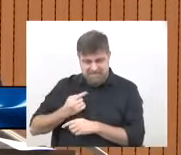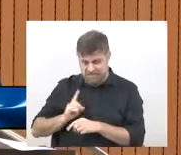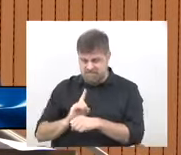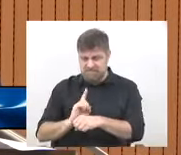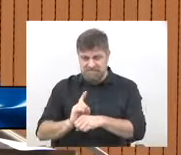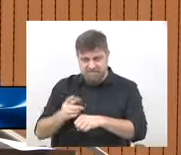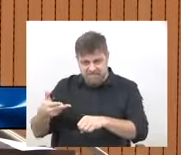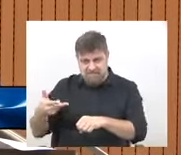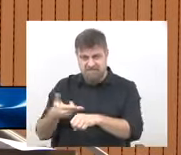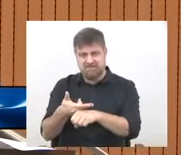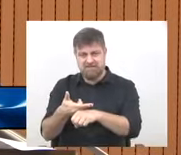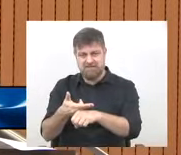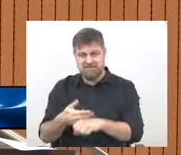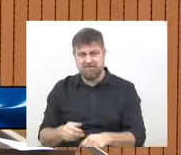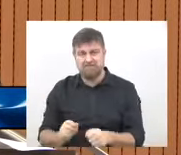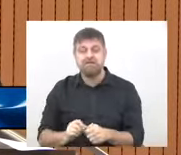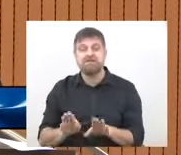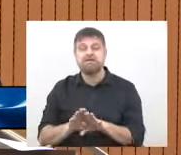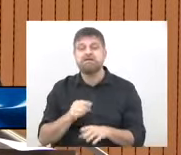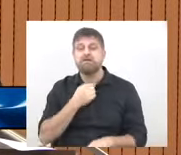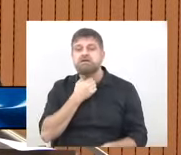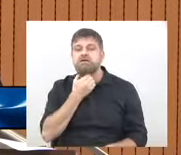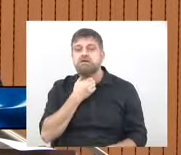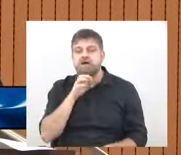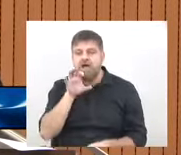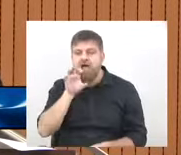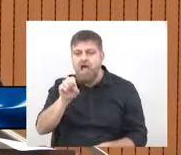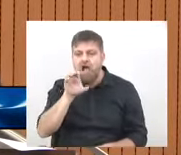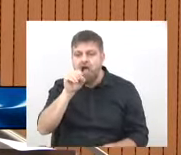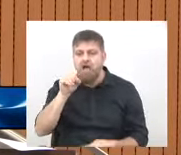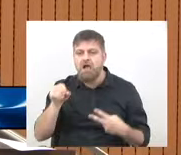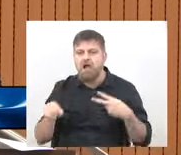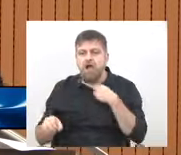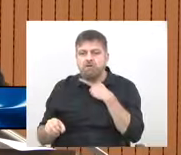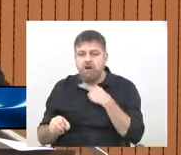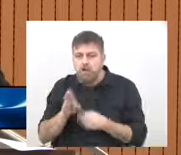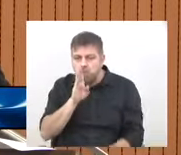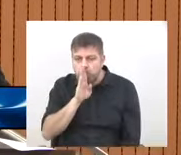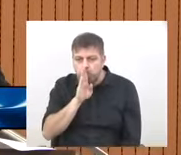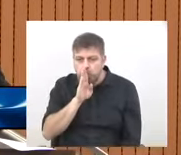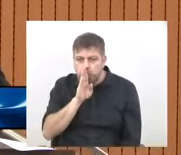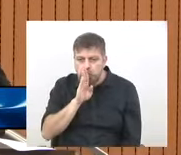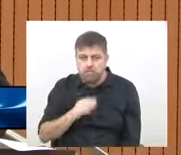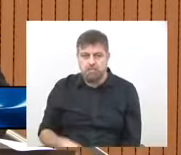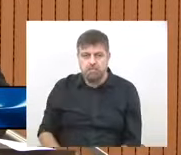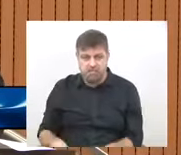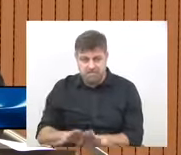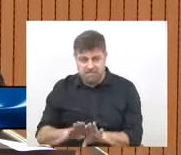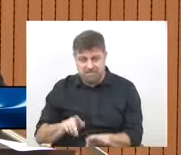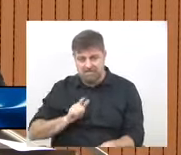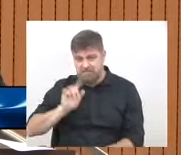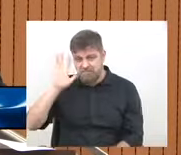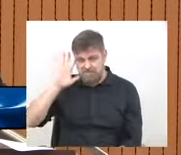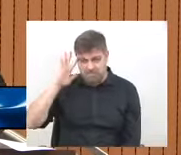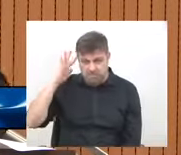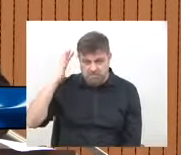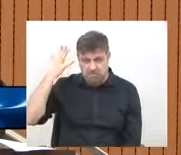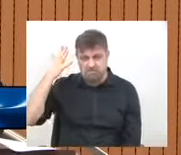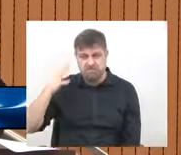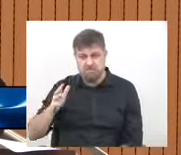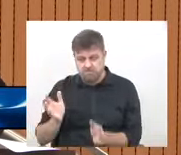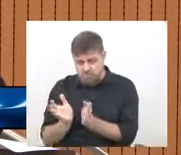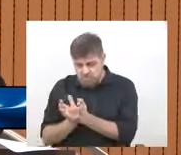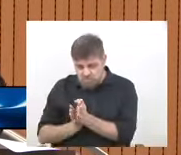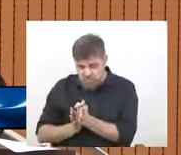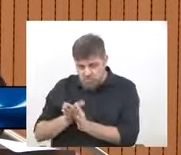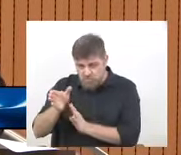a cordectomia, que retira as cordas vocais dos animais, e também existe uma resolução também do próprio